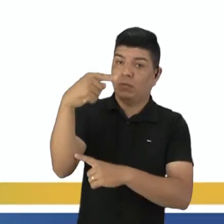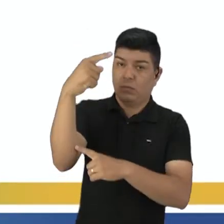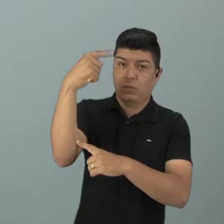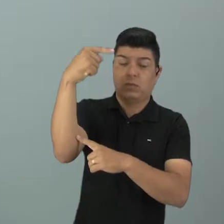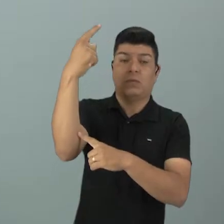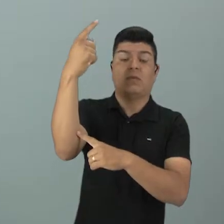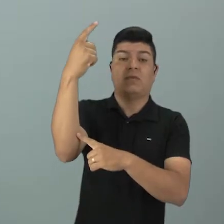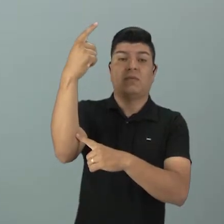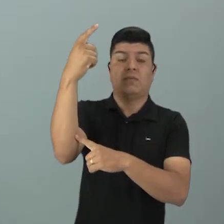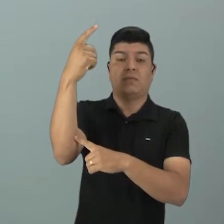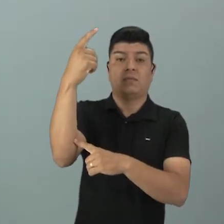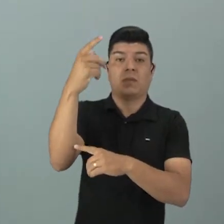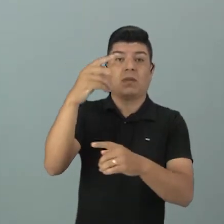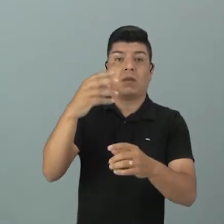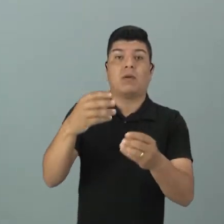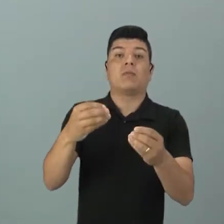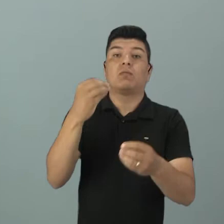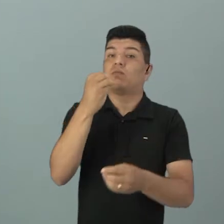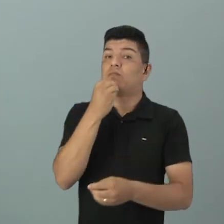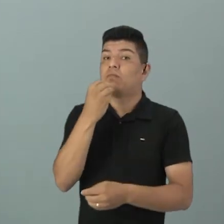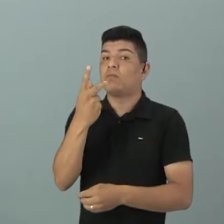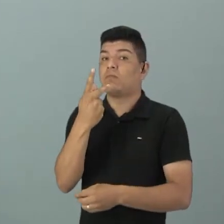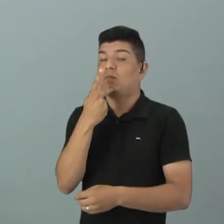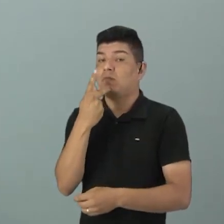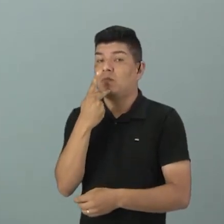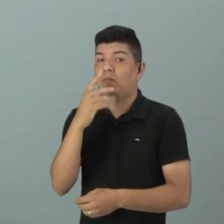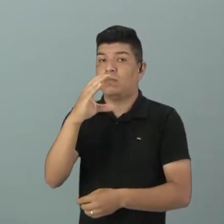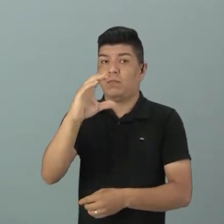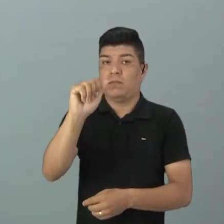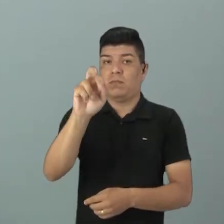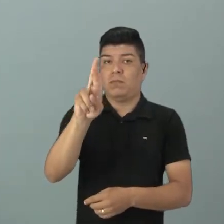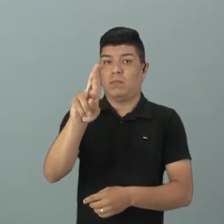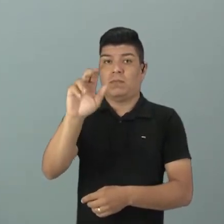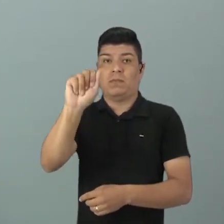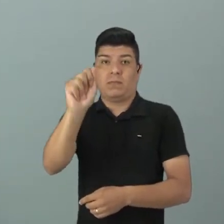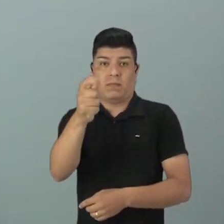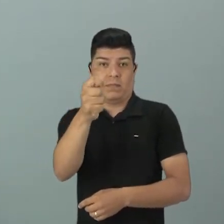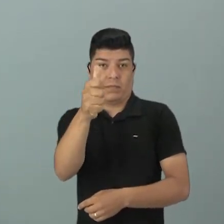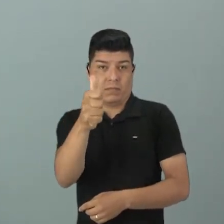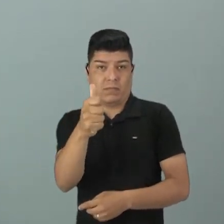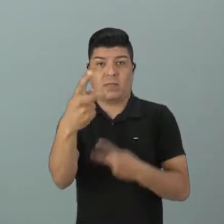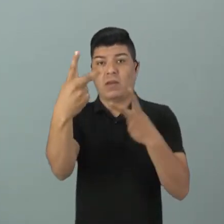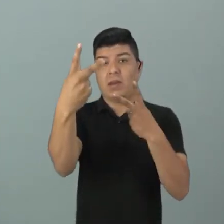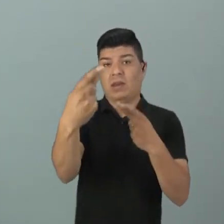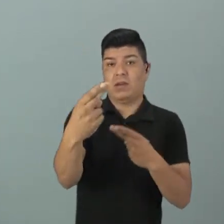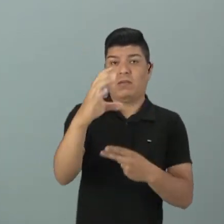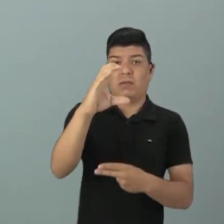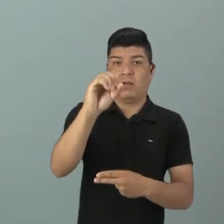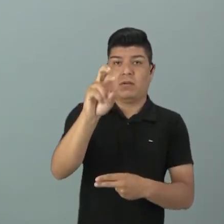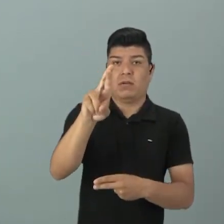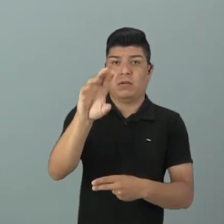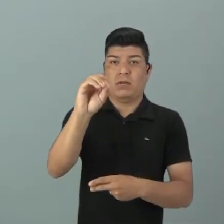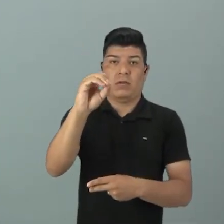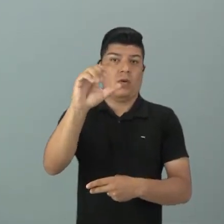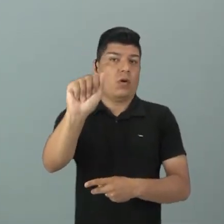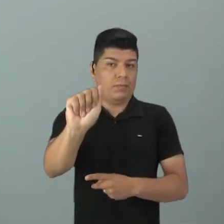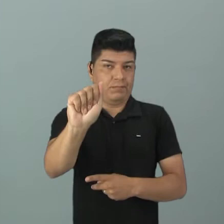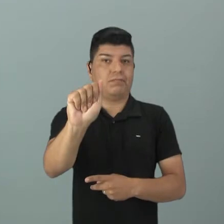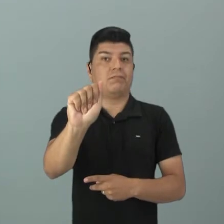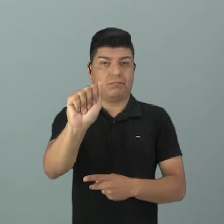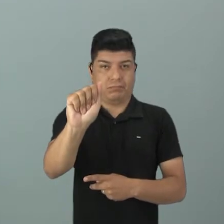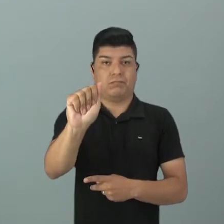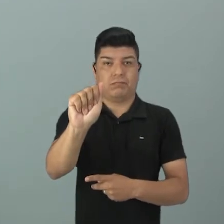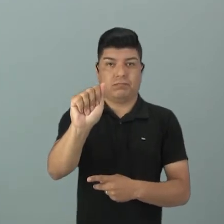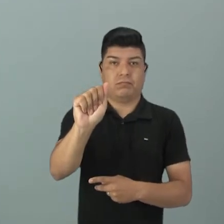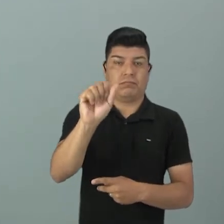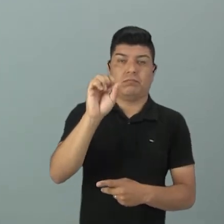não viciada é que a probabilidade de cair cara é a mesma de cair coroa, né? Então, quer dizer que ela não tem vícios para